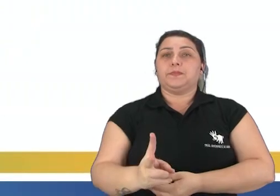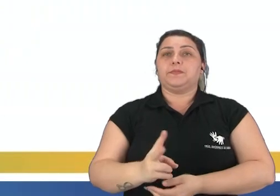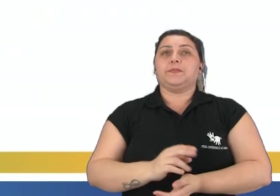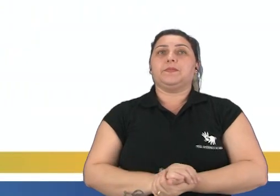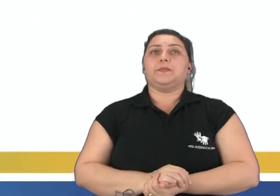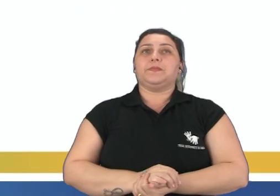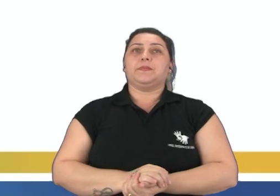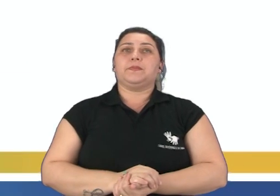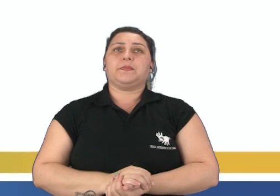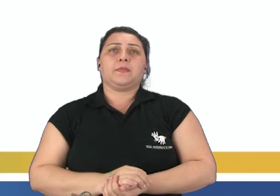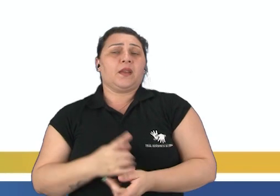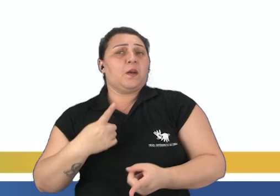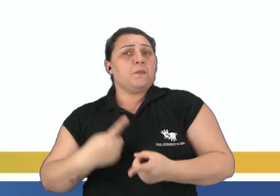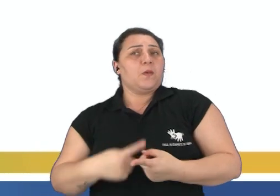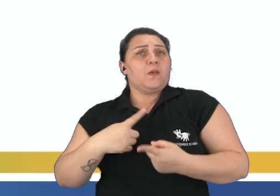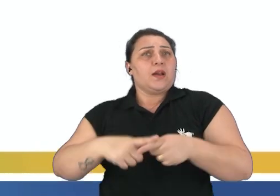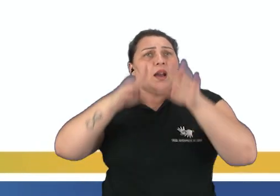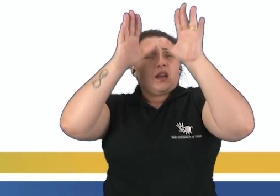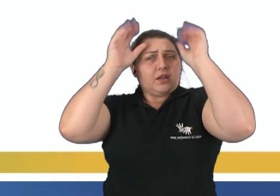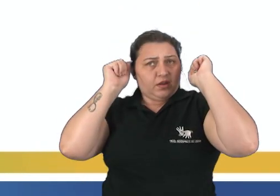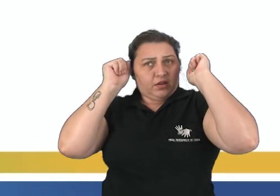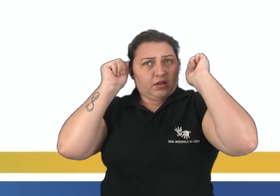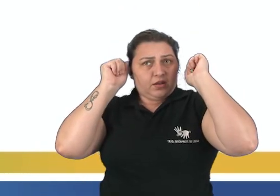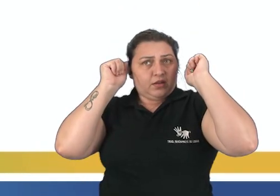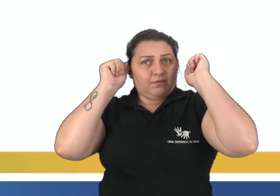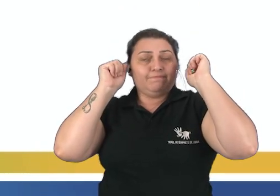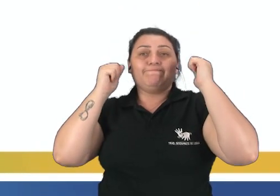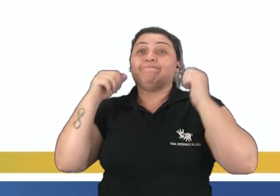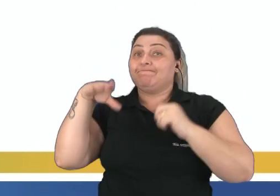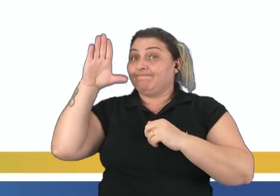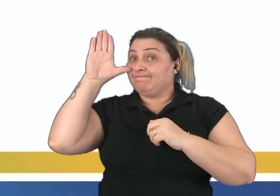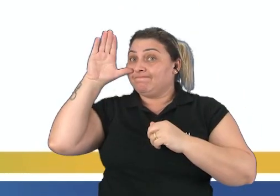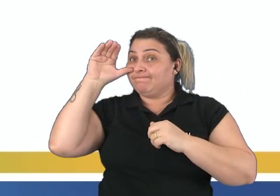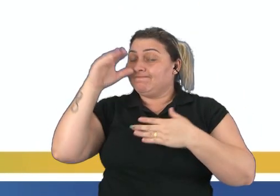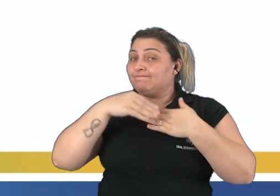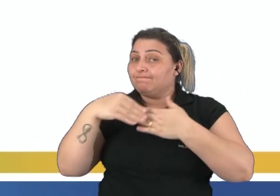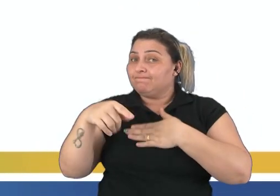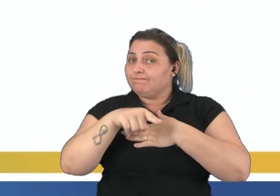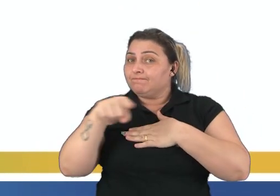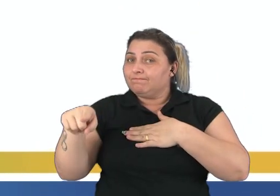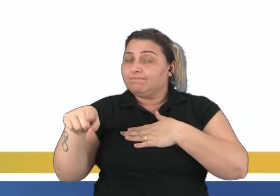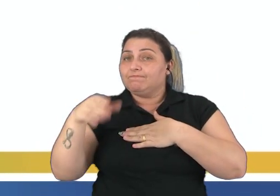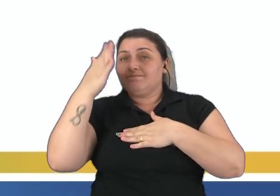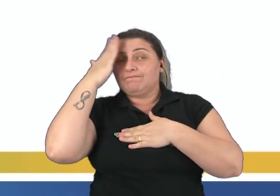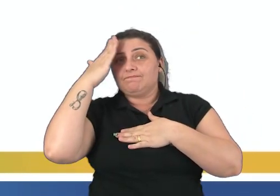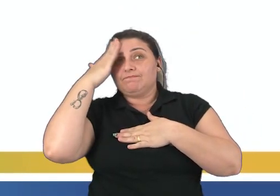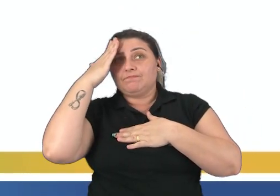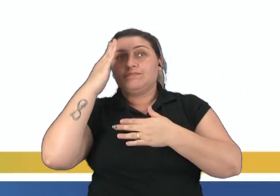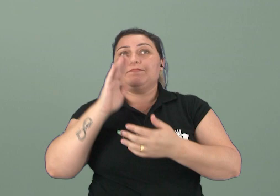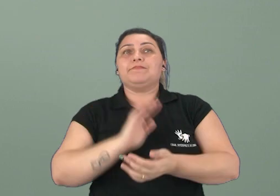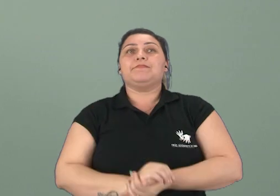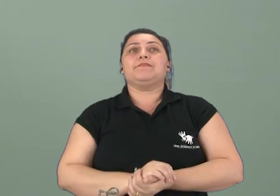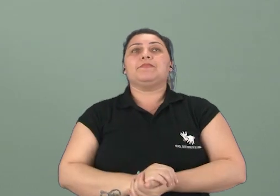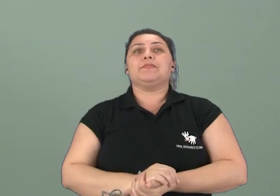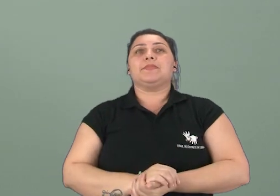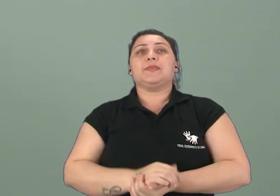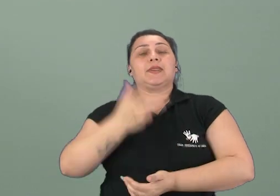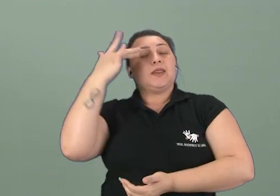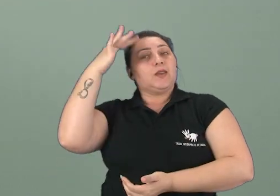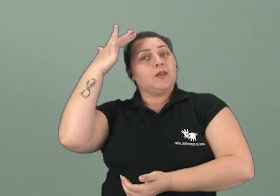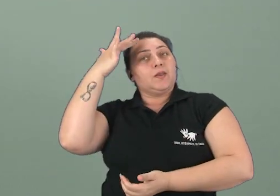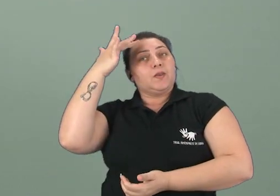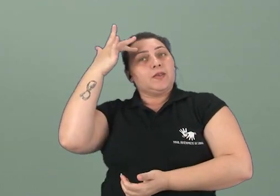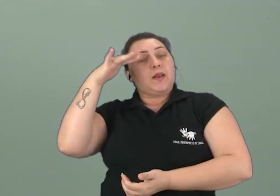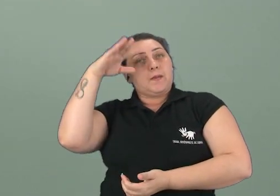Continuando. Por que Acre? Isso aqui é uma curiosidade que eu trouxe para vocês saberem, né? Se quem não sabe,